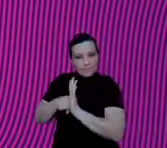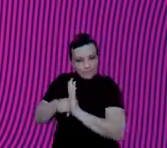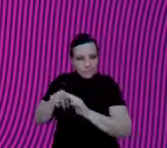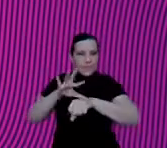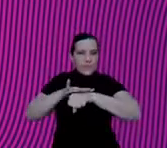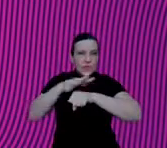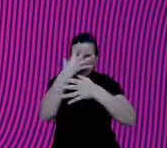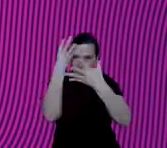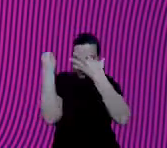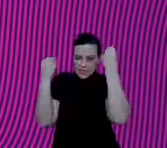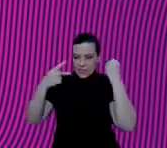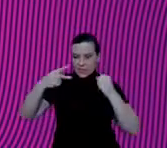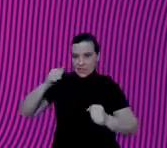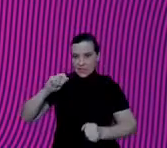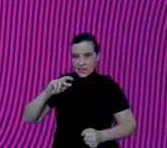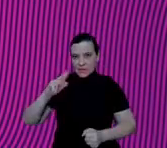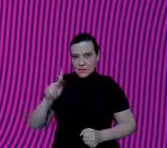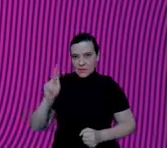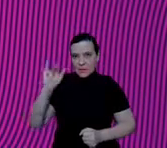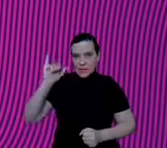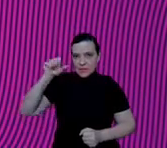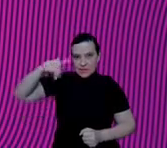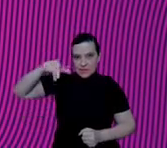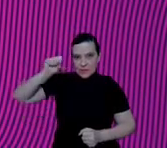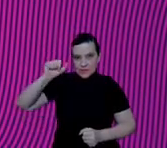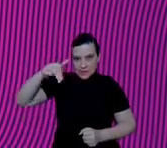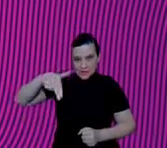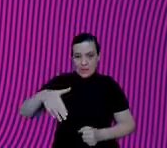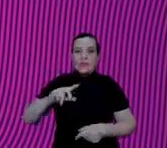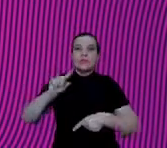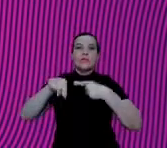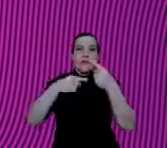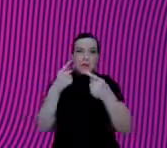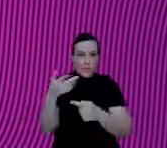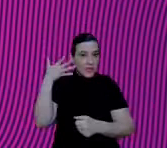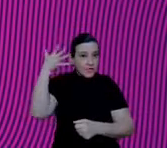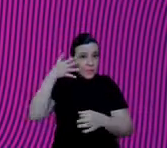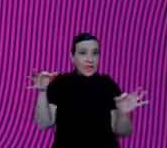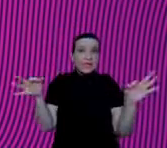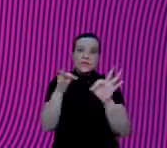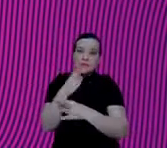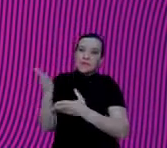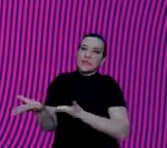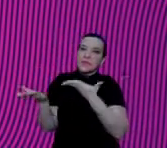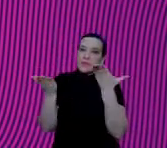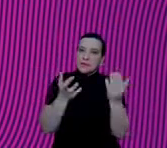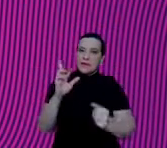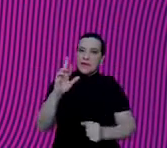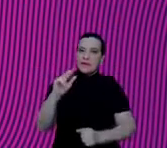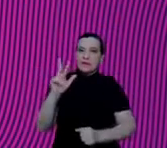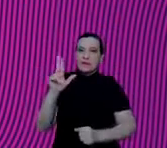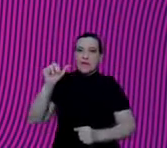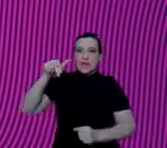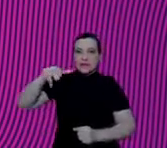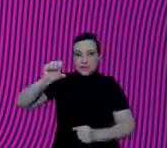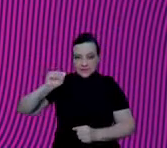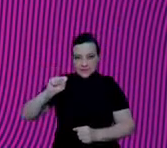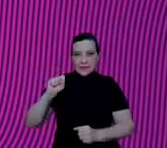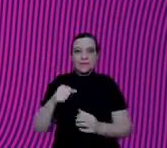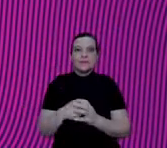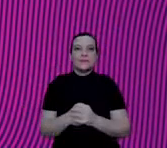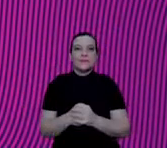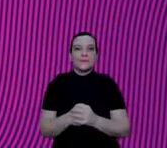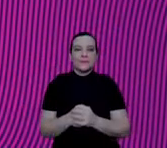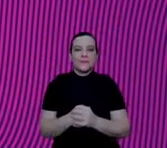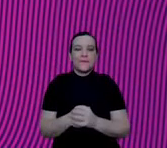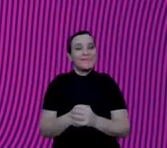acabando a palestra dela, eu vou apresentar o nosso segundo palestrante, que é o doutor Rubens Cury, que vou deixar para apresentá-lo depois.